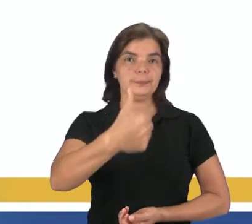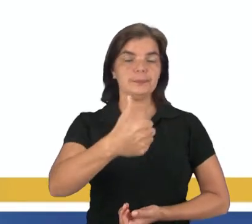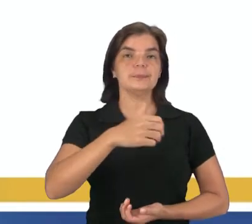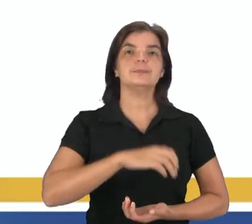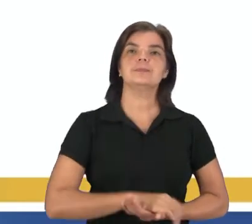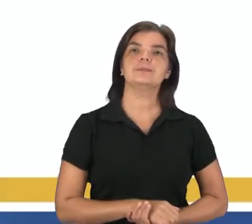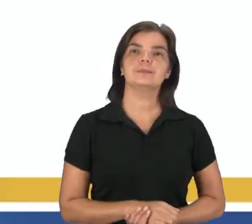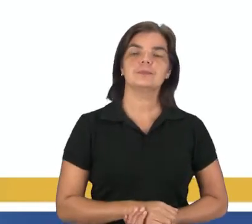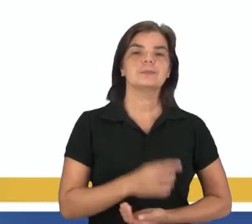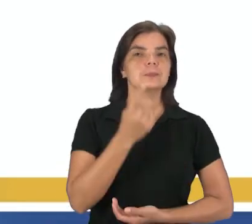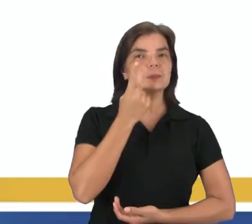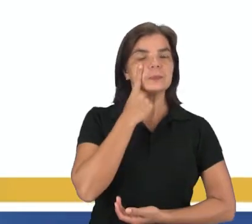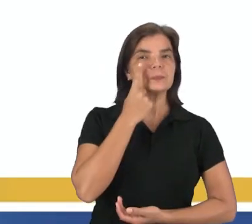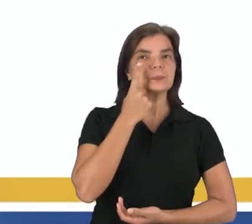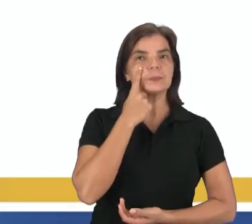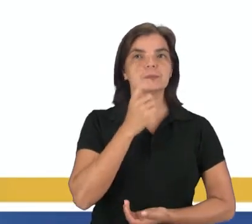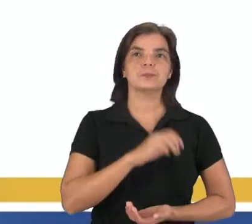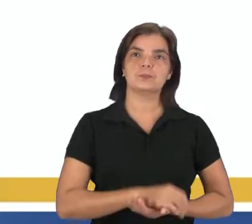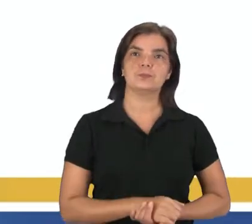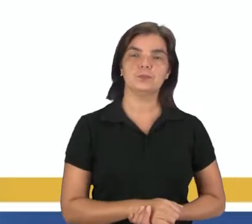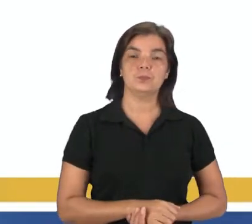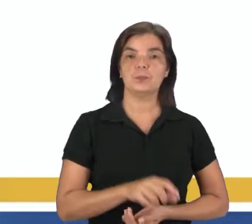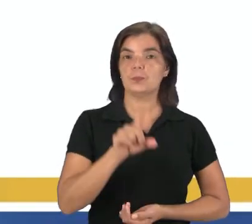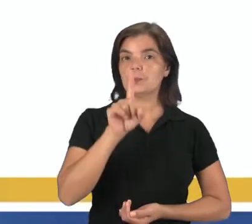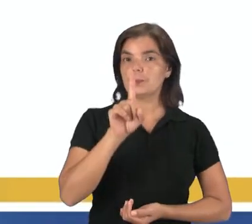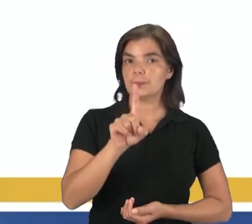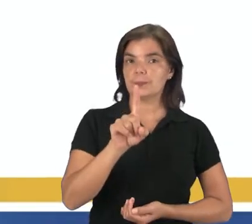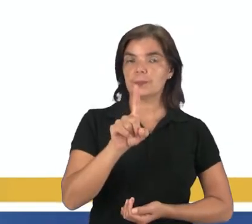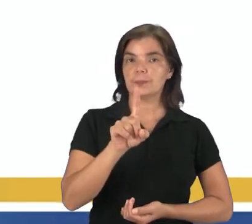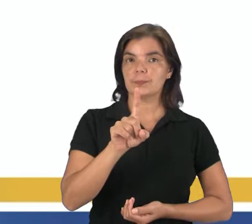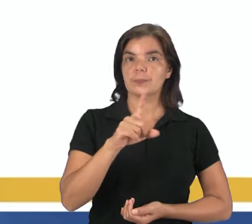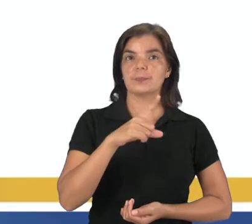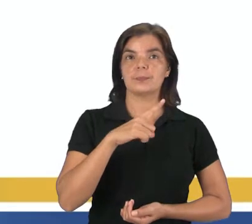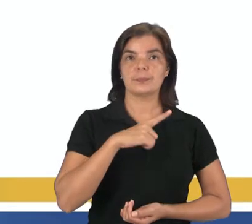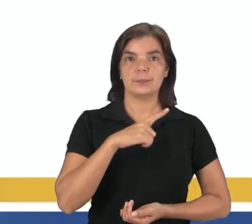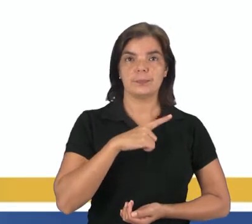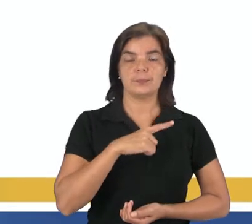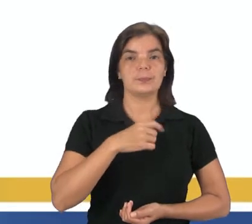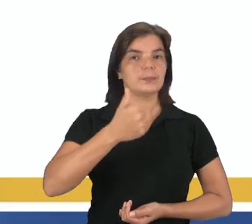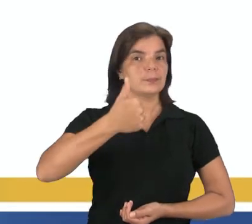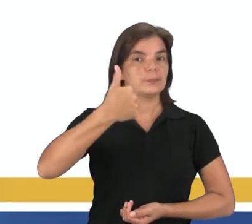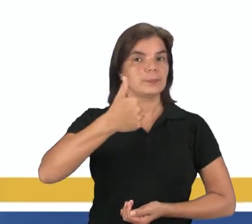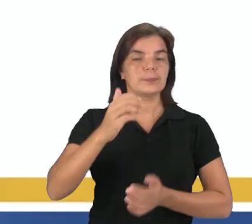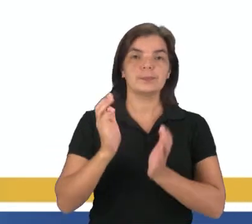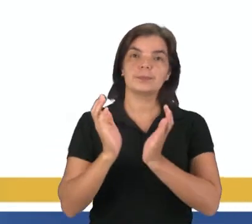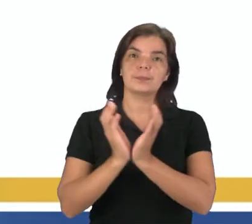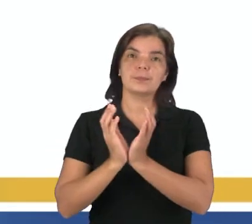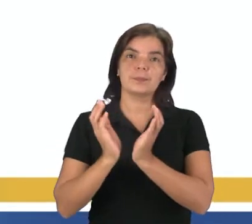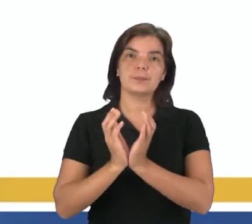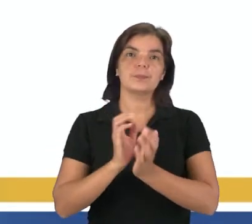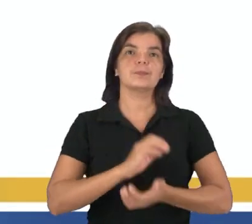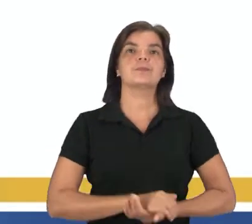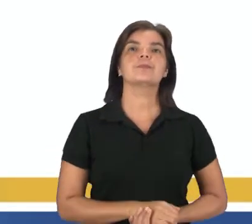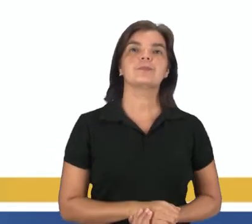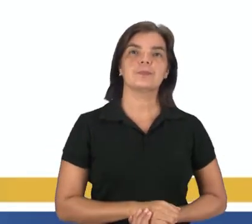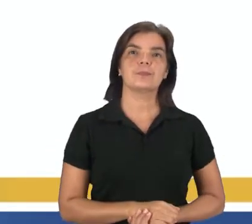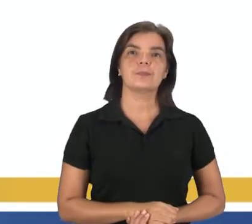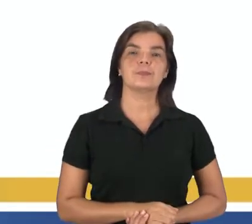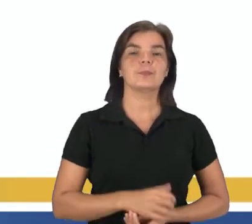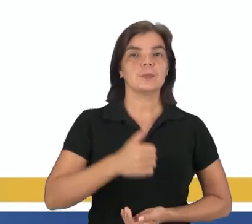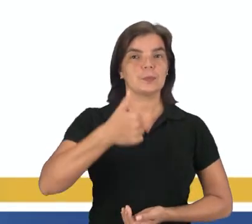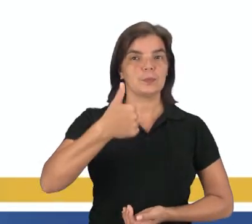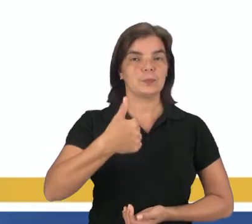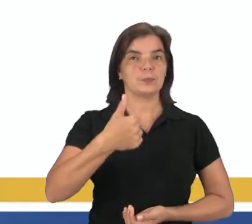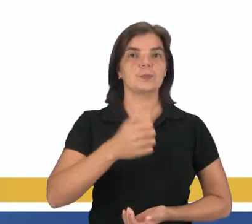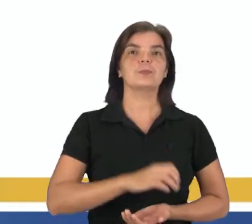501. Observe aqui, ó. O 1, ele vai ficar na primeira ordem, né? Na